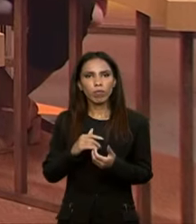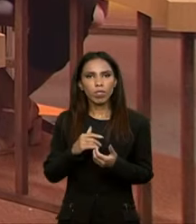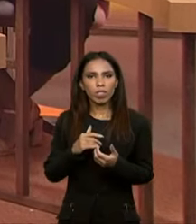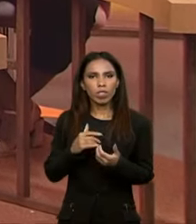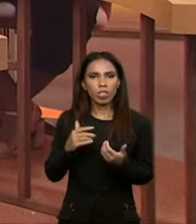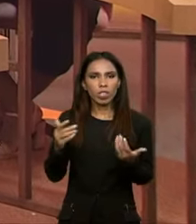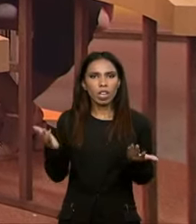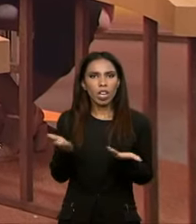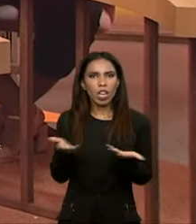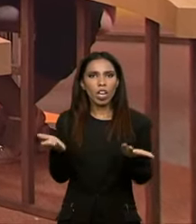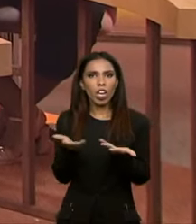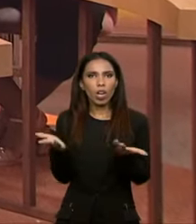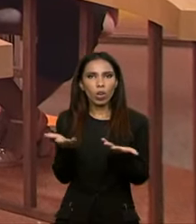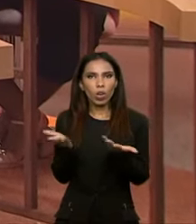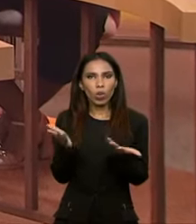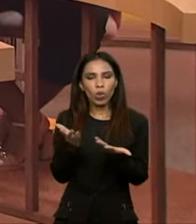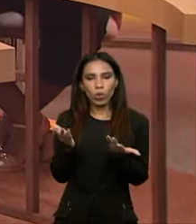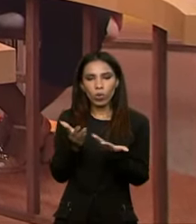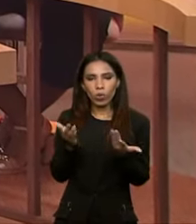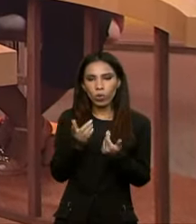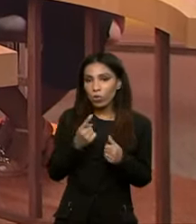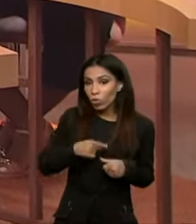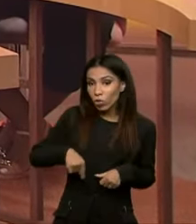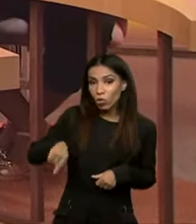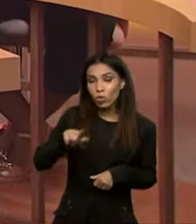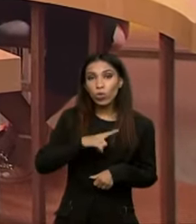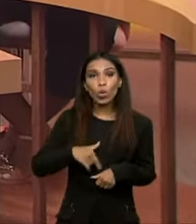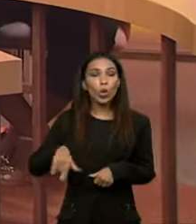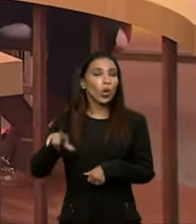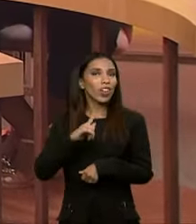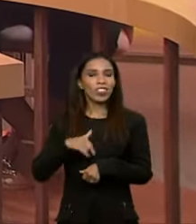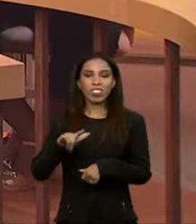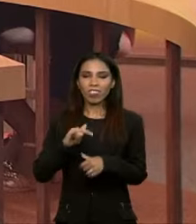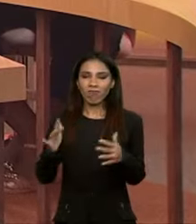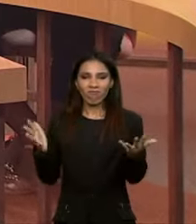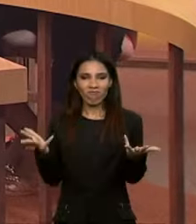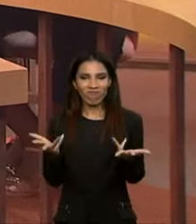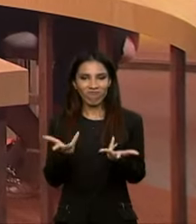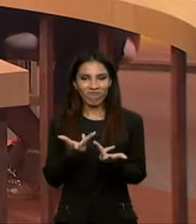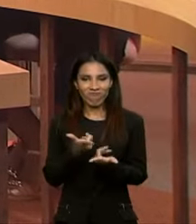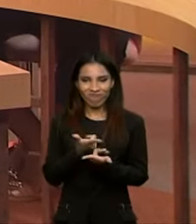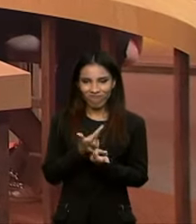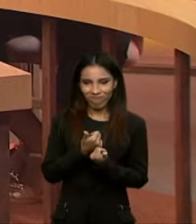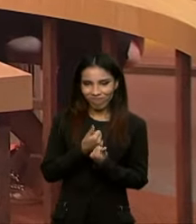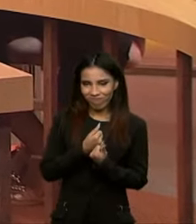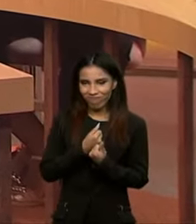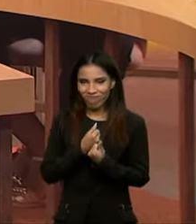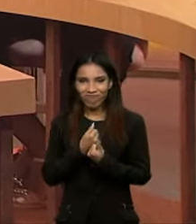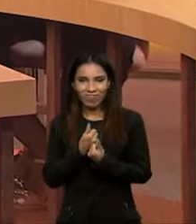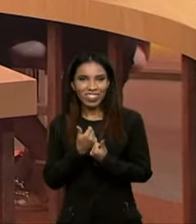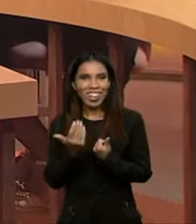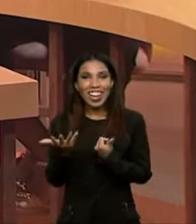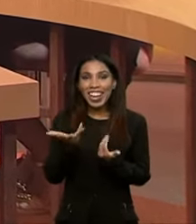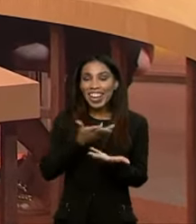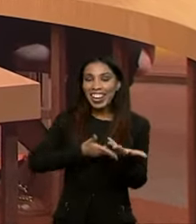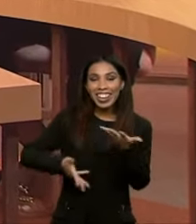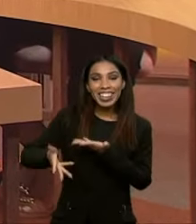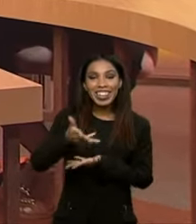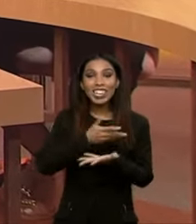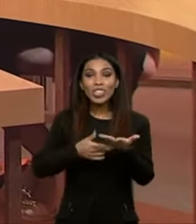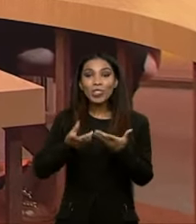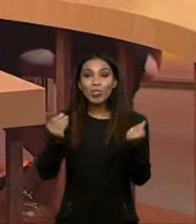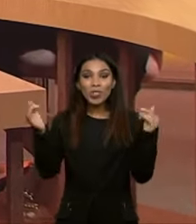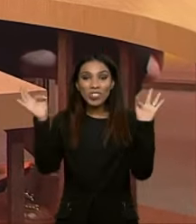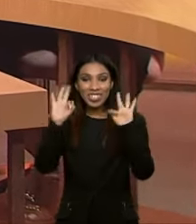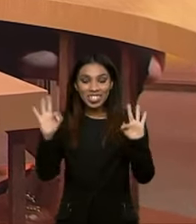Agora a gente vai para um lugar, gente. A gente vai para um quadro maravilhoso, uma interatividade maravilhosa. Eu estou muito